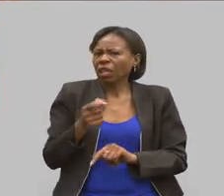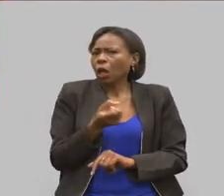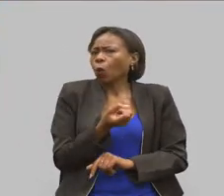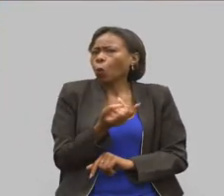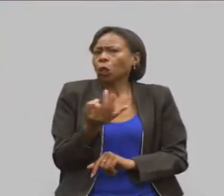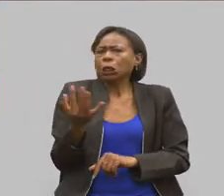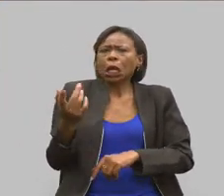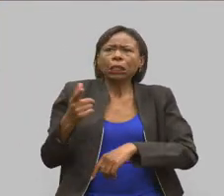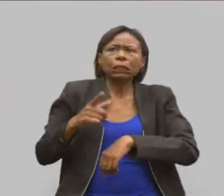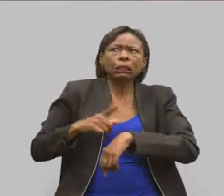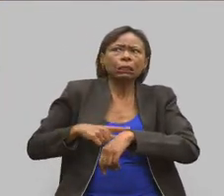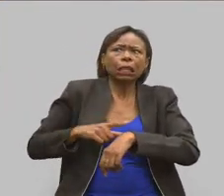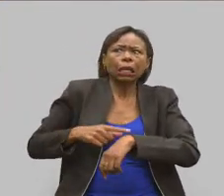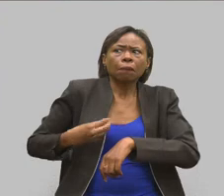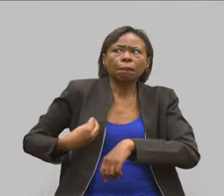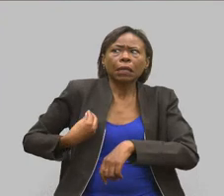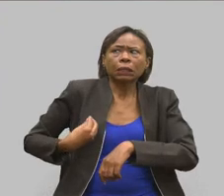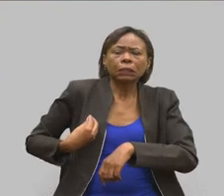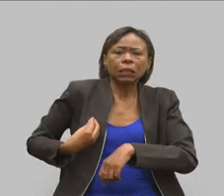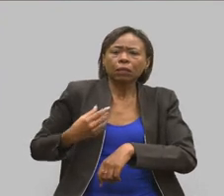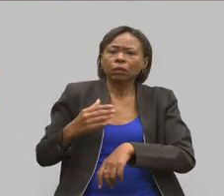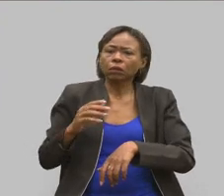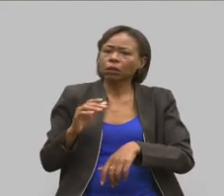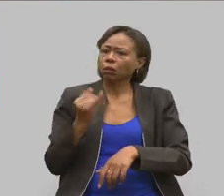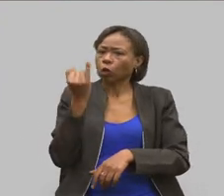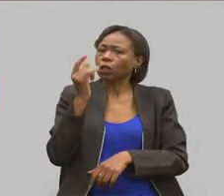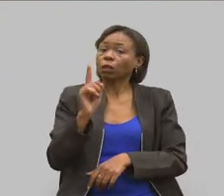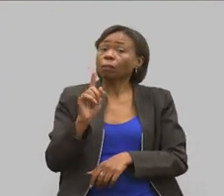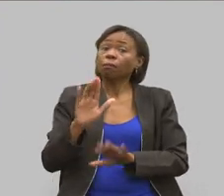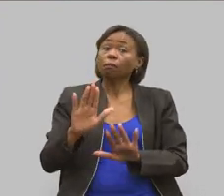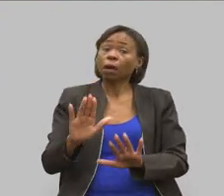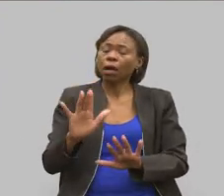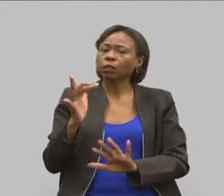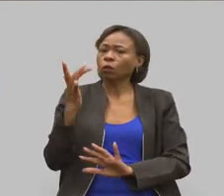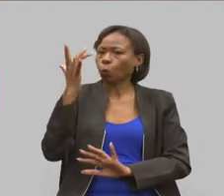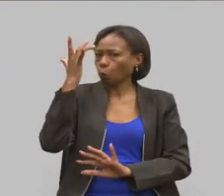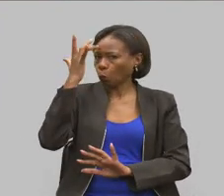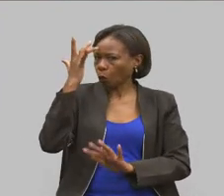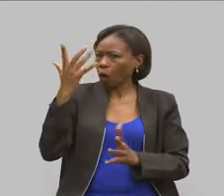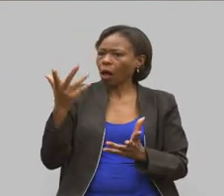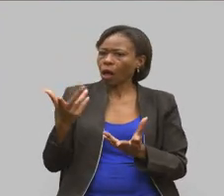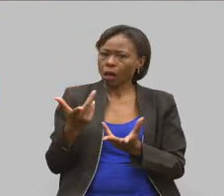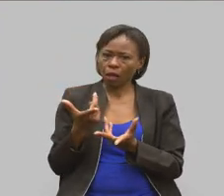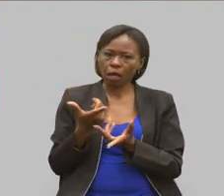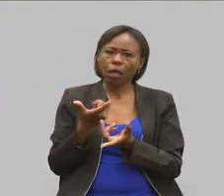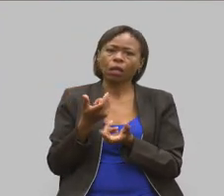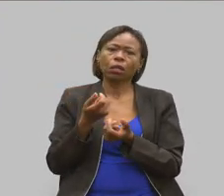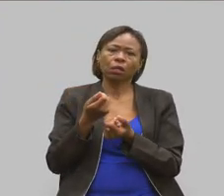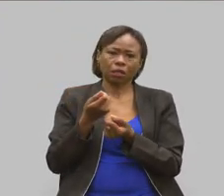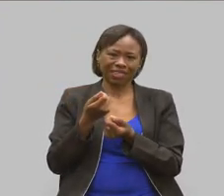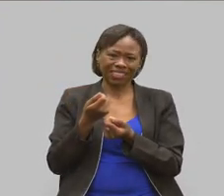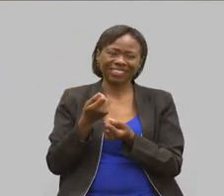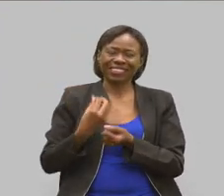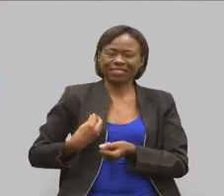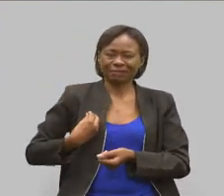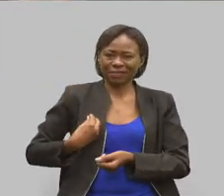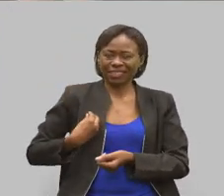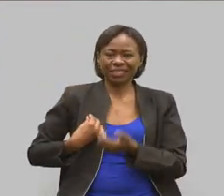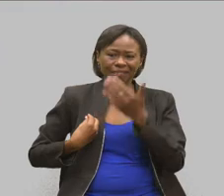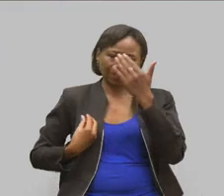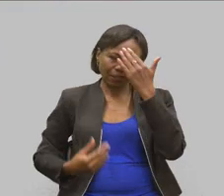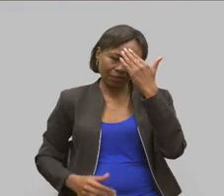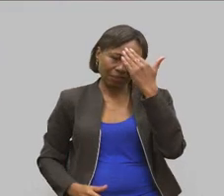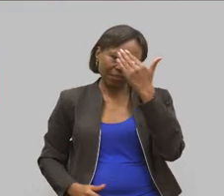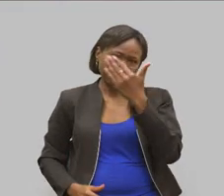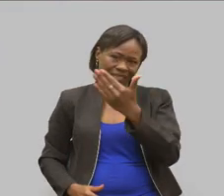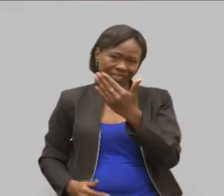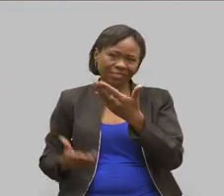tempo de presença mas é a qualidade da presença que enriquece a nossa audiência então Desde já meu muito obrigado